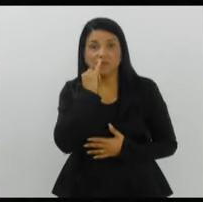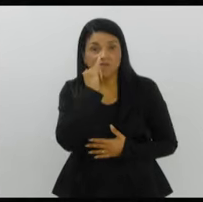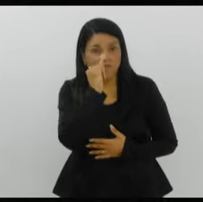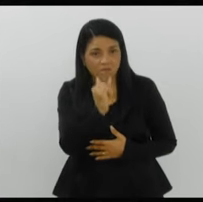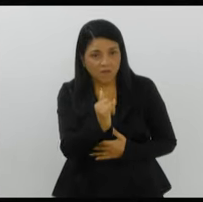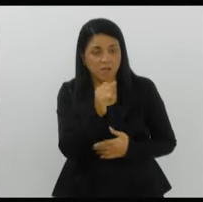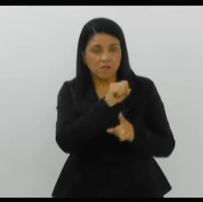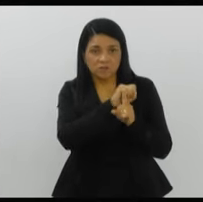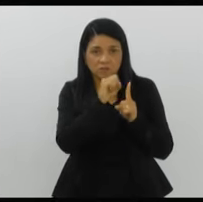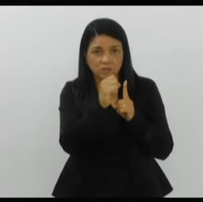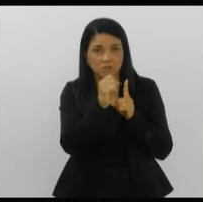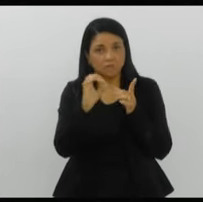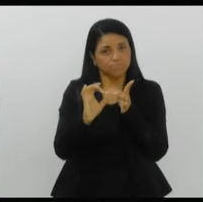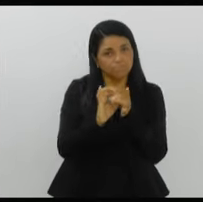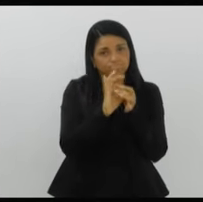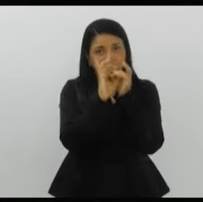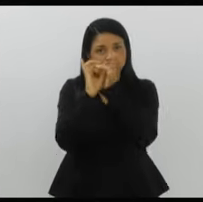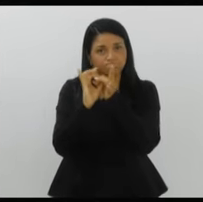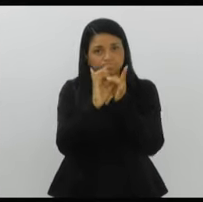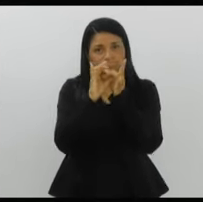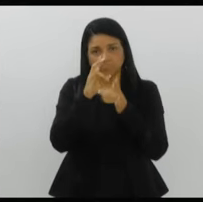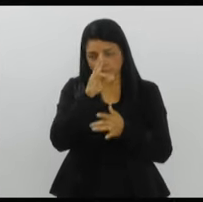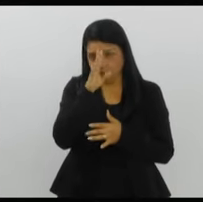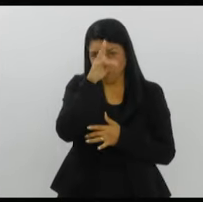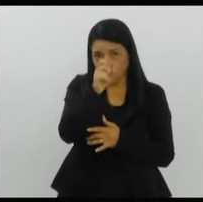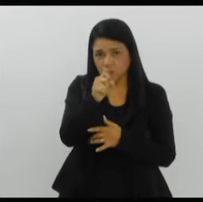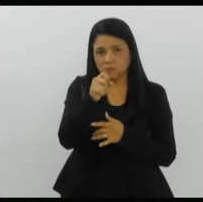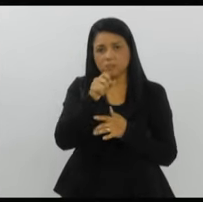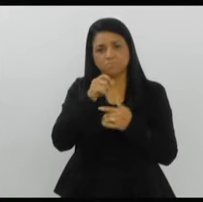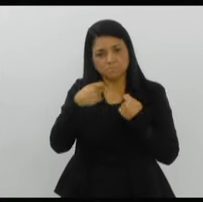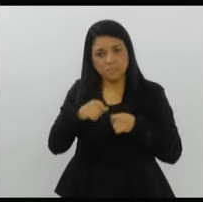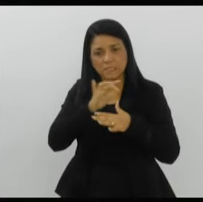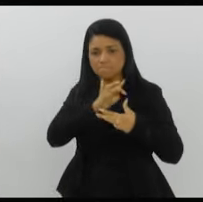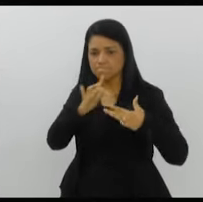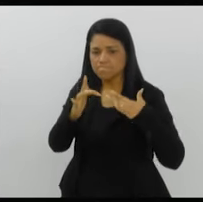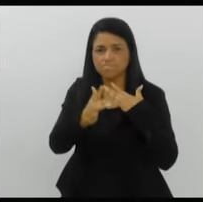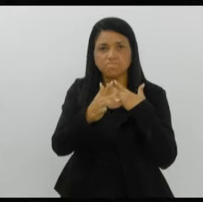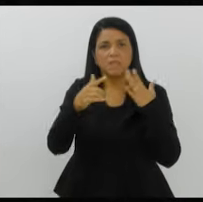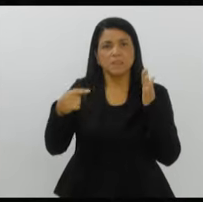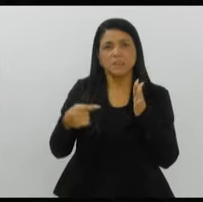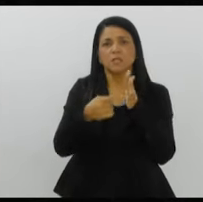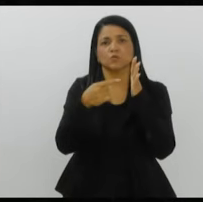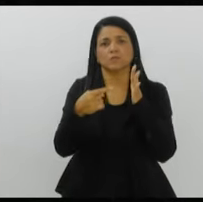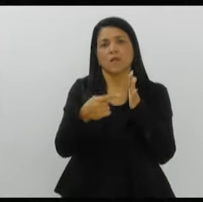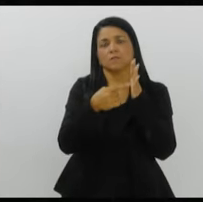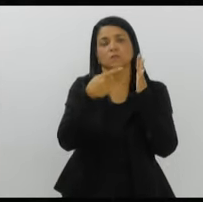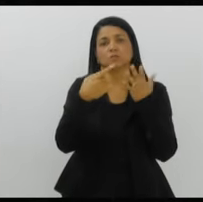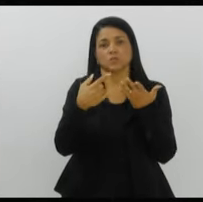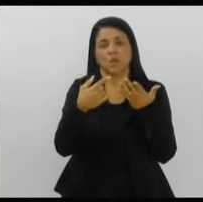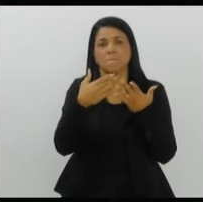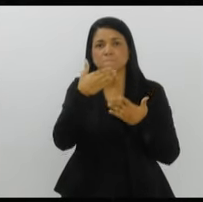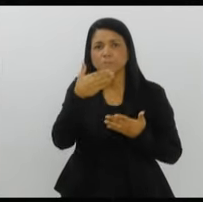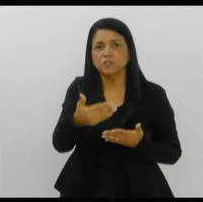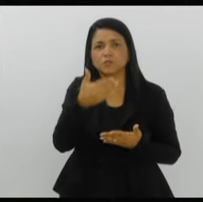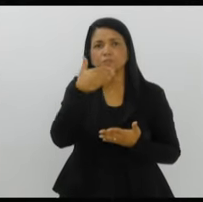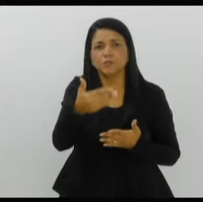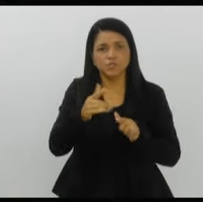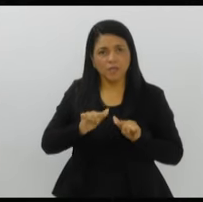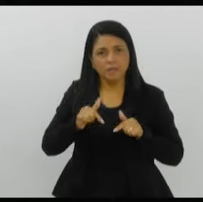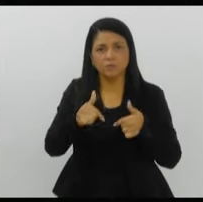que unir força. A sociedade tem que começar a ir para as redes sociais. A sociedade tem que começar a pedir